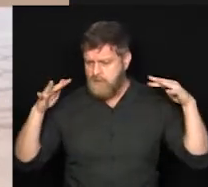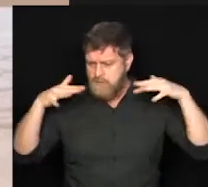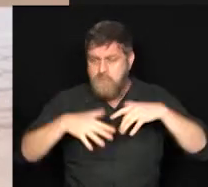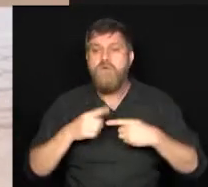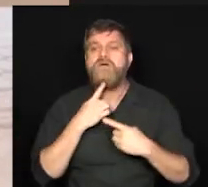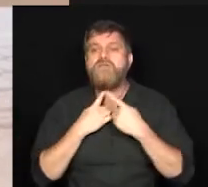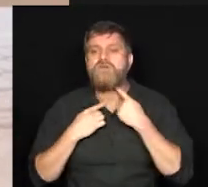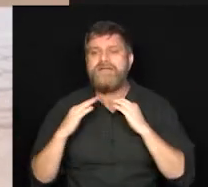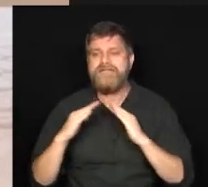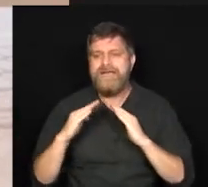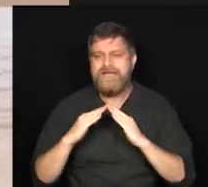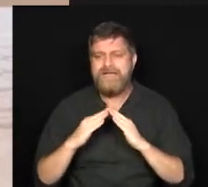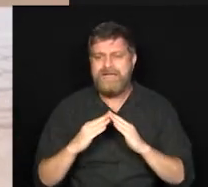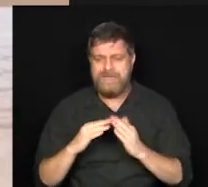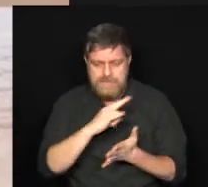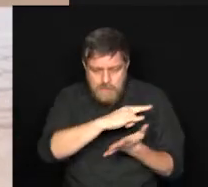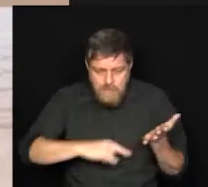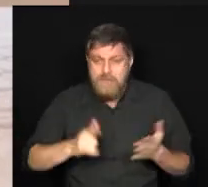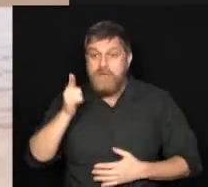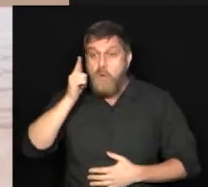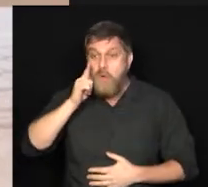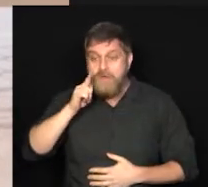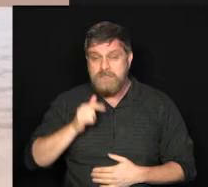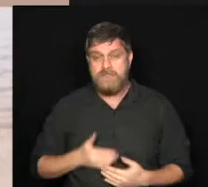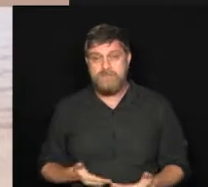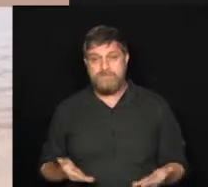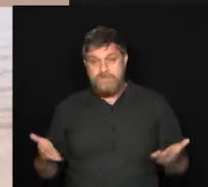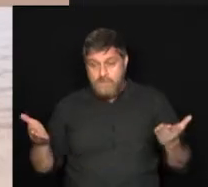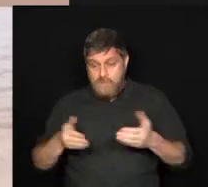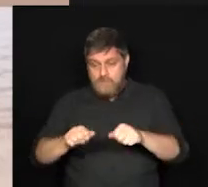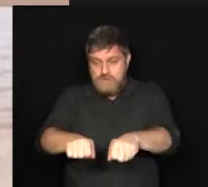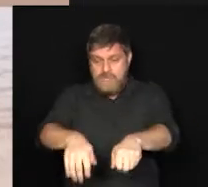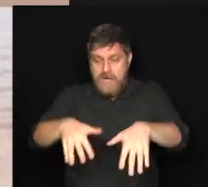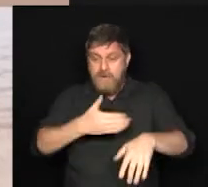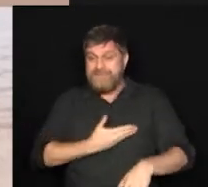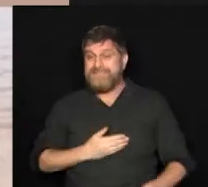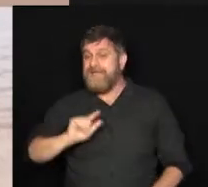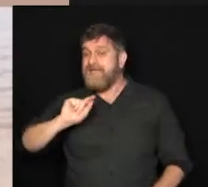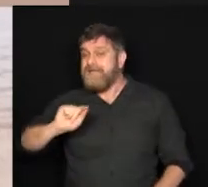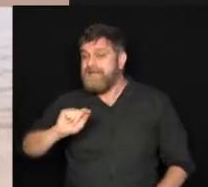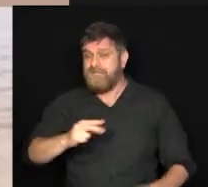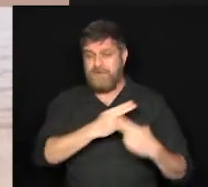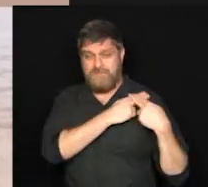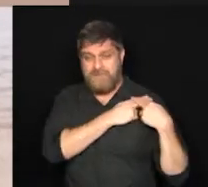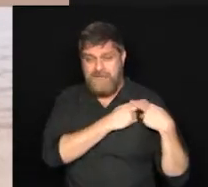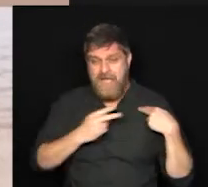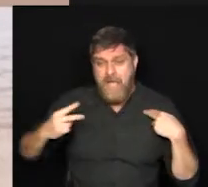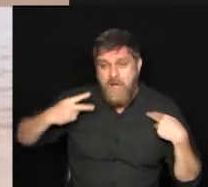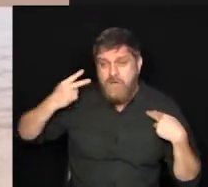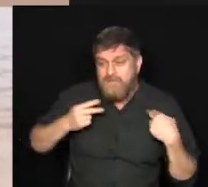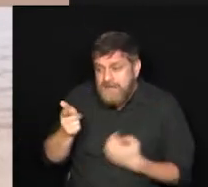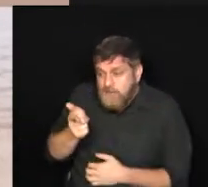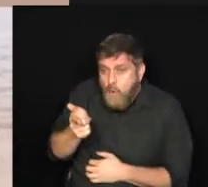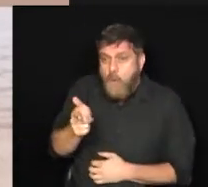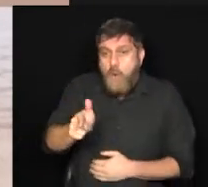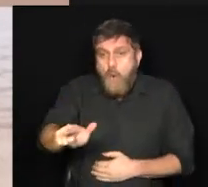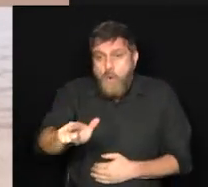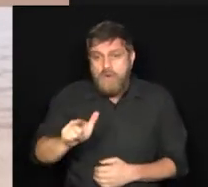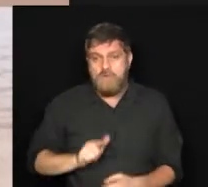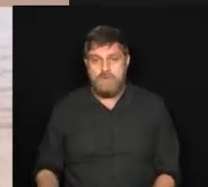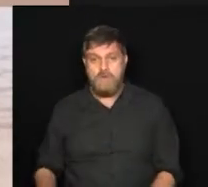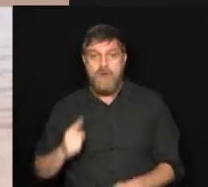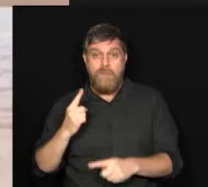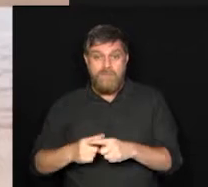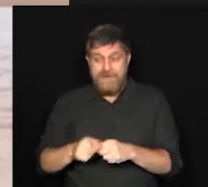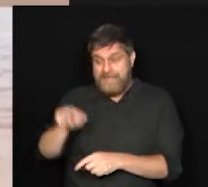sua construção. A audiência de hoje foi conduzida por um outro membro da Comissão de Política Urbana,